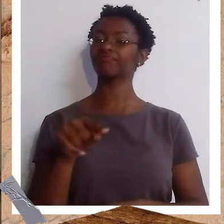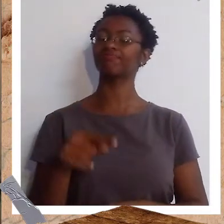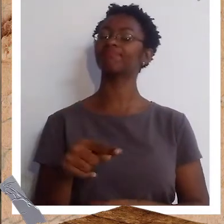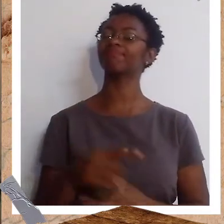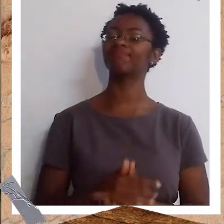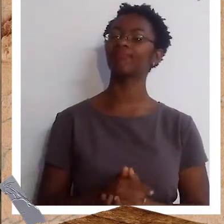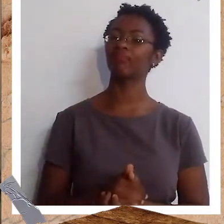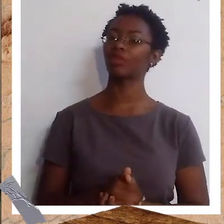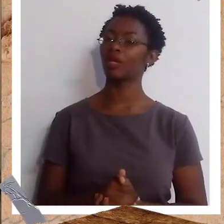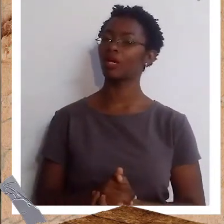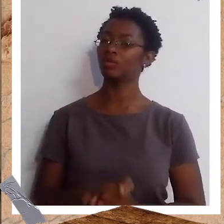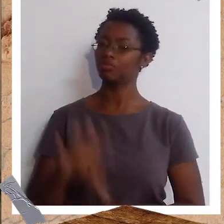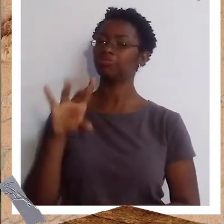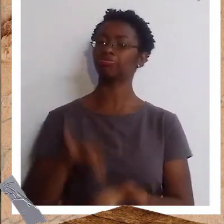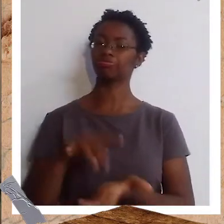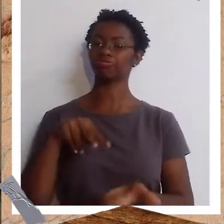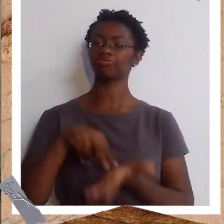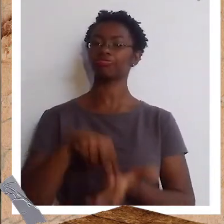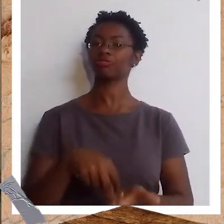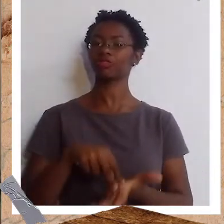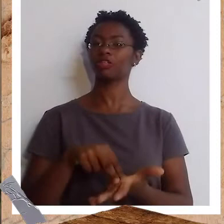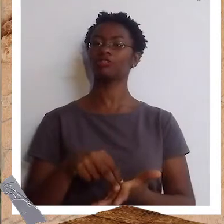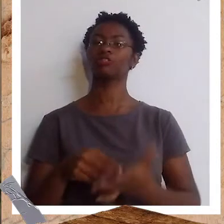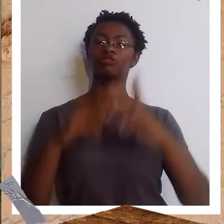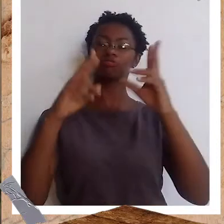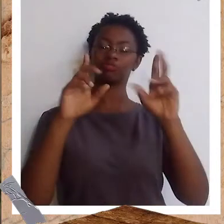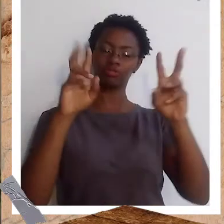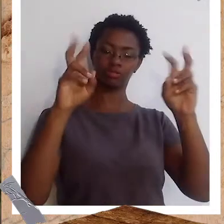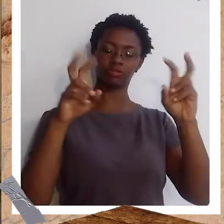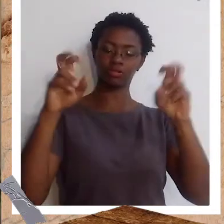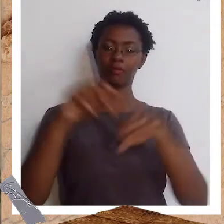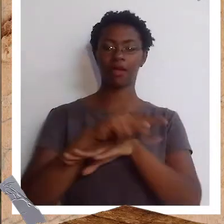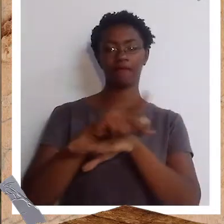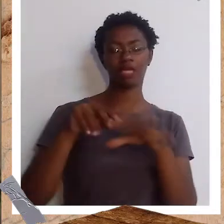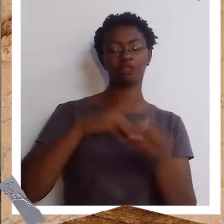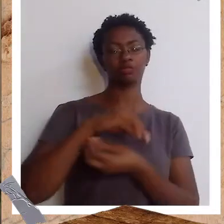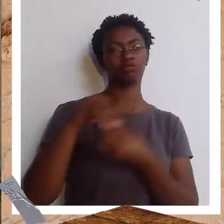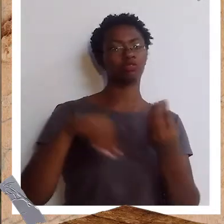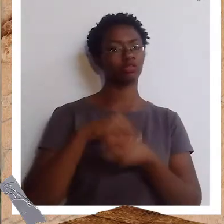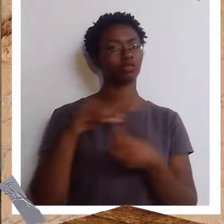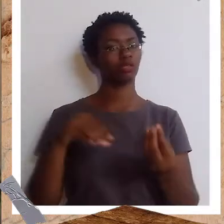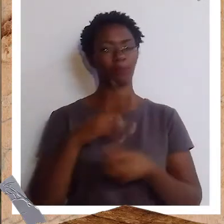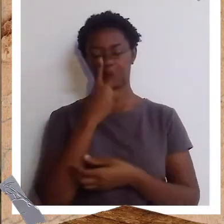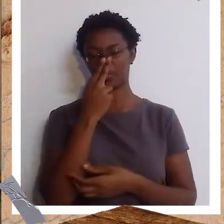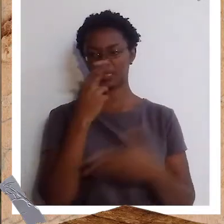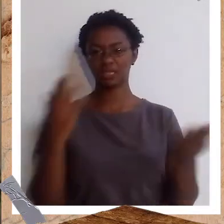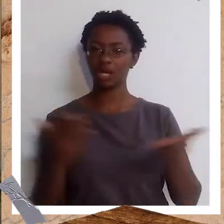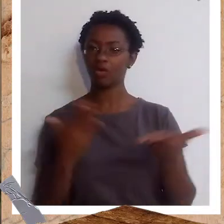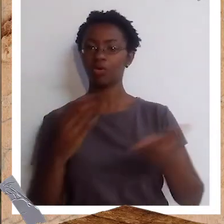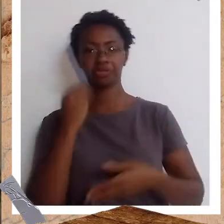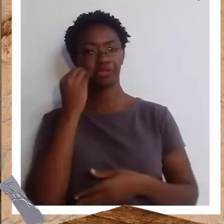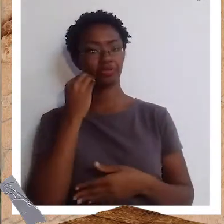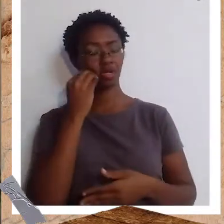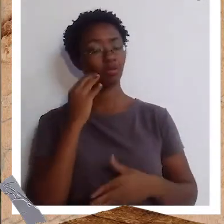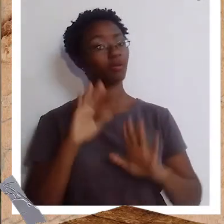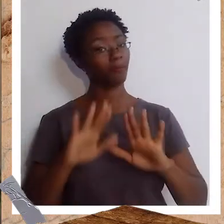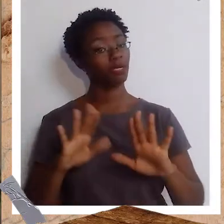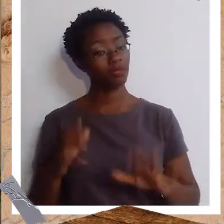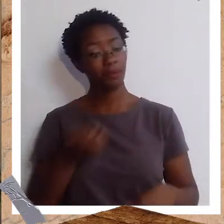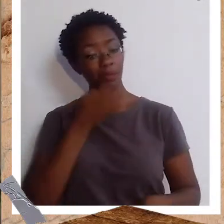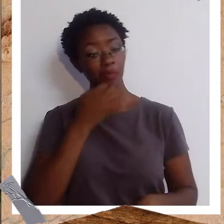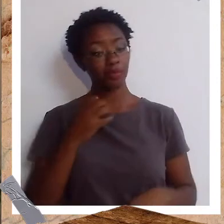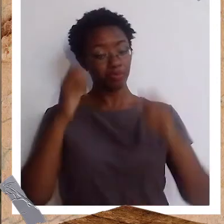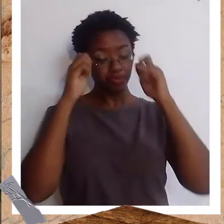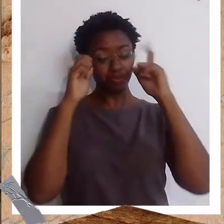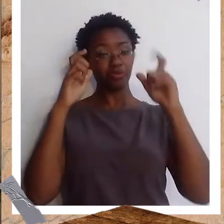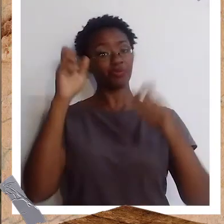de expressões plurais, me parece que é o desafio que a gente está vivenciando. Então, é sempre bom ficarmos de olhos